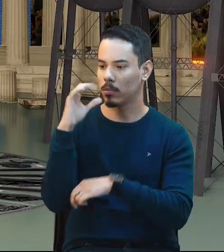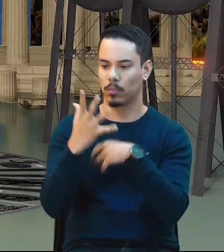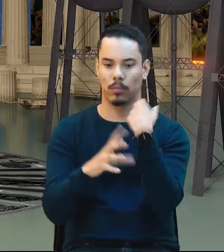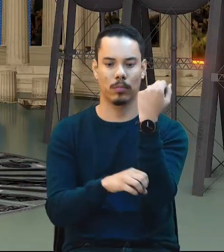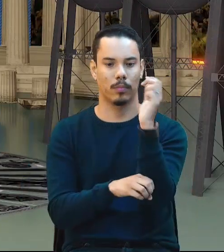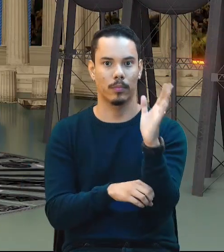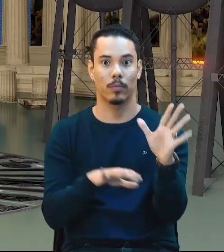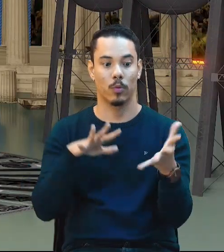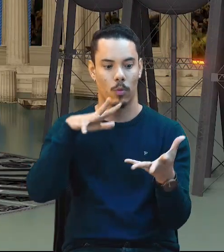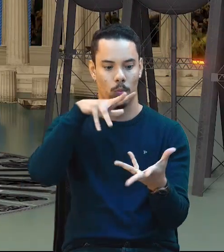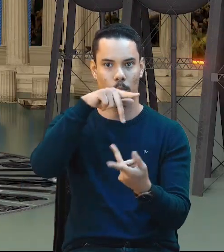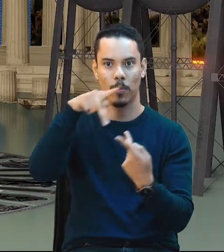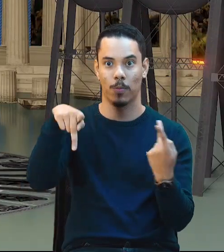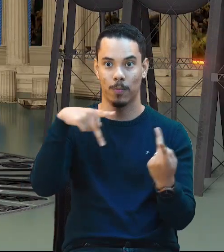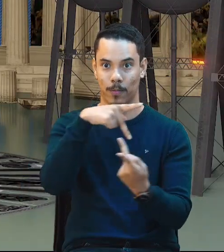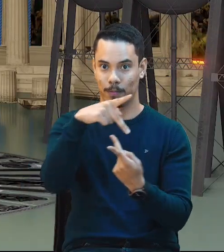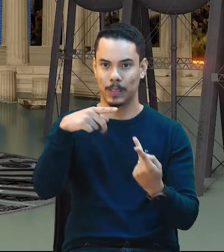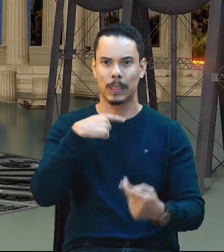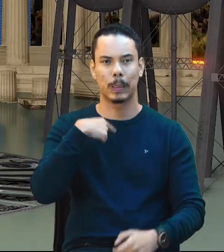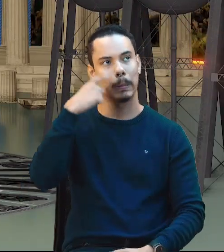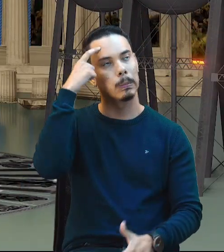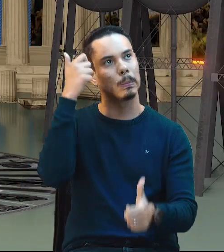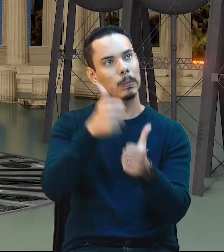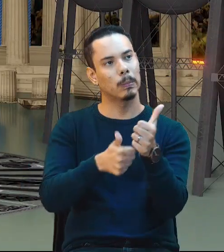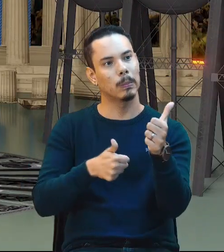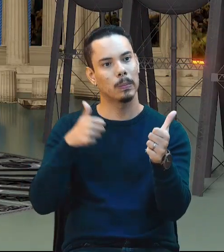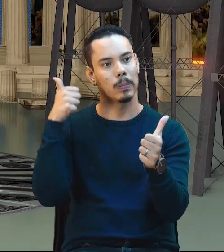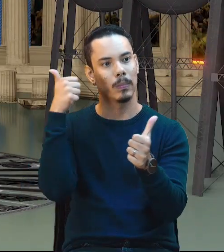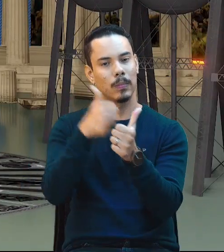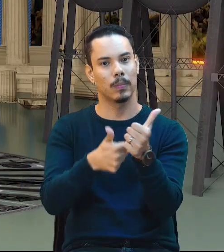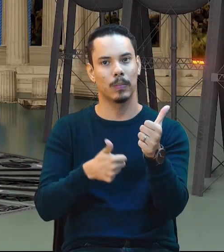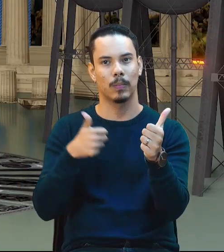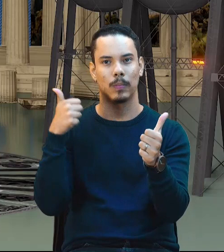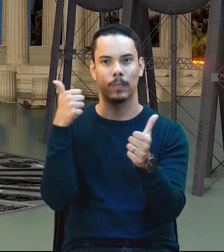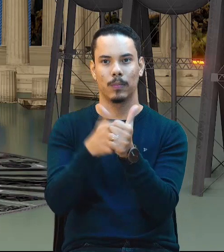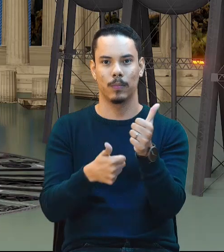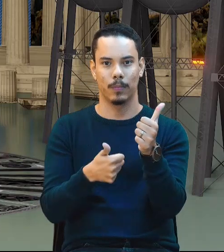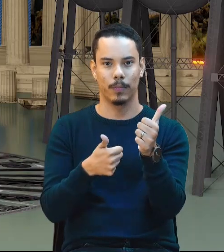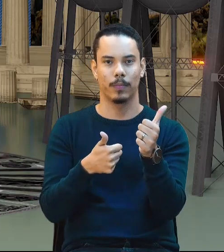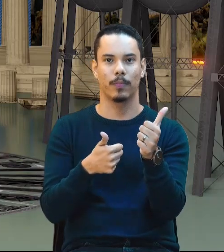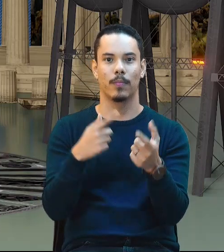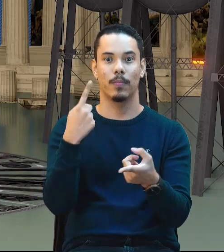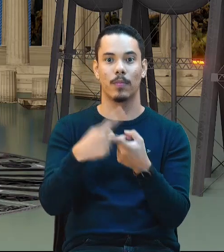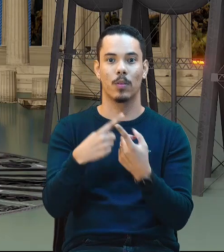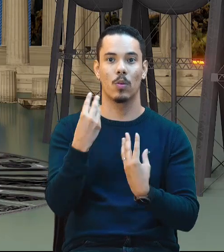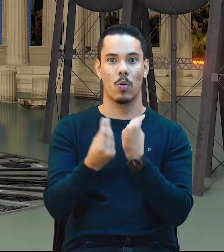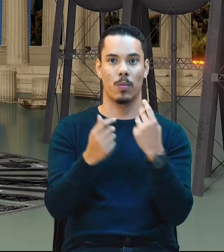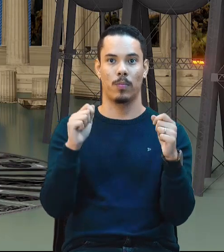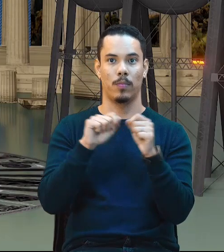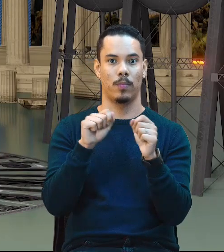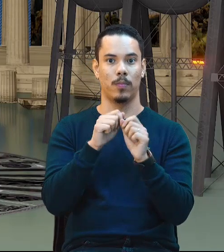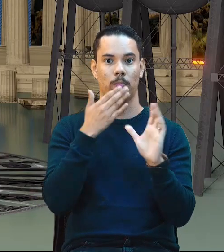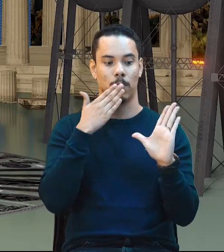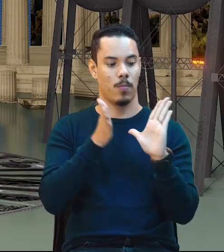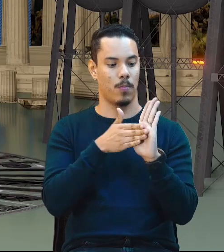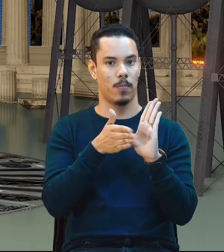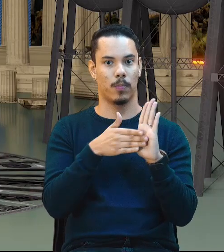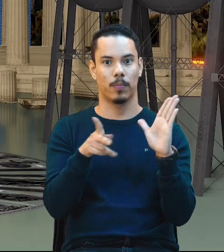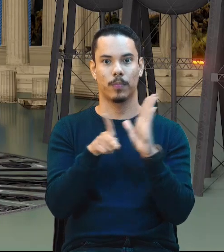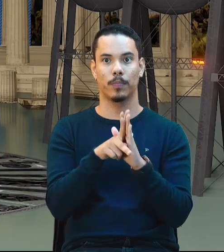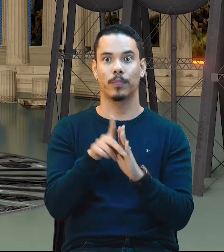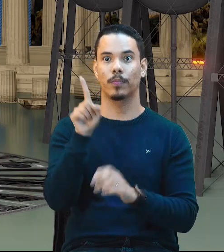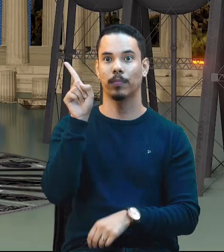mundo, né? Eu estava indagando aqui agora. Como, né, foi feito, qual o propósito de ter feito essas caixas